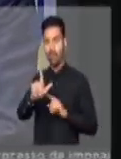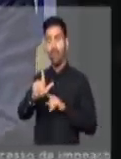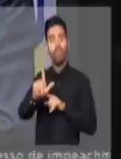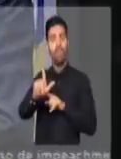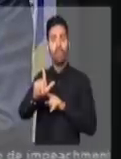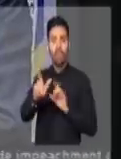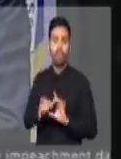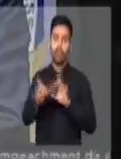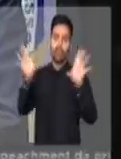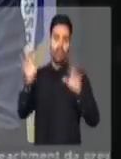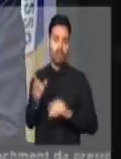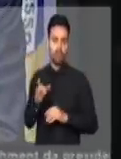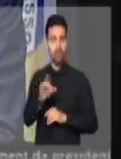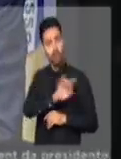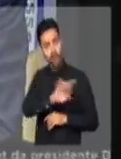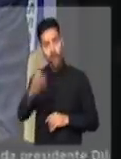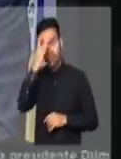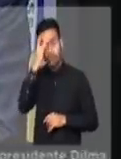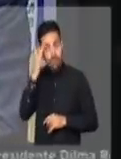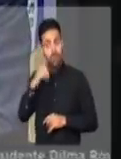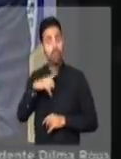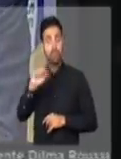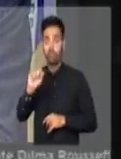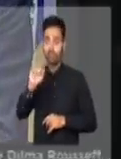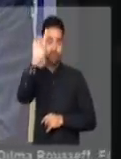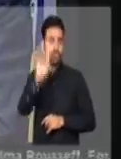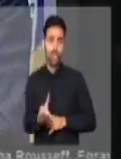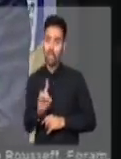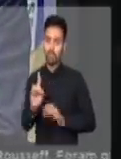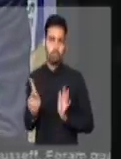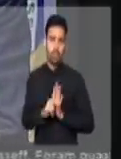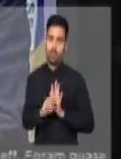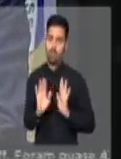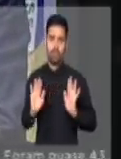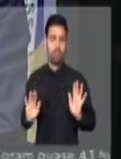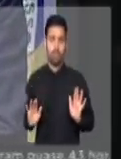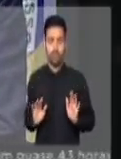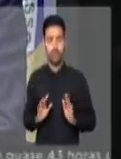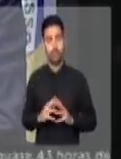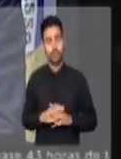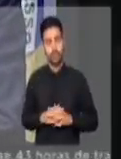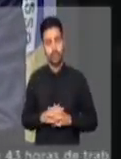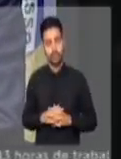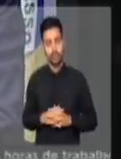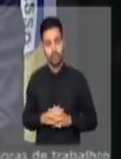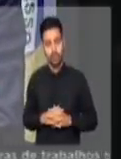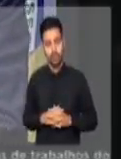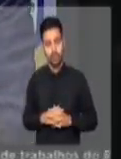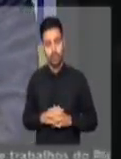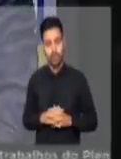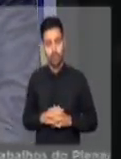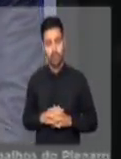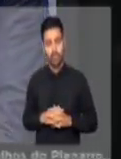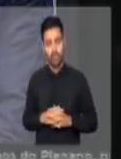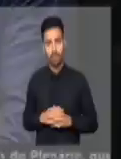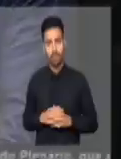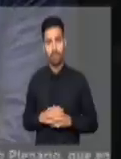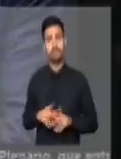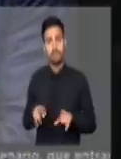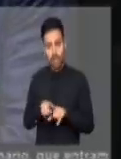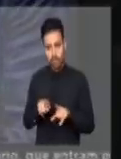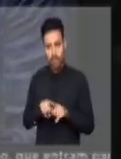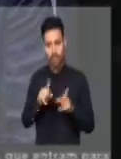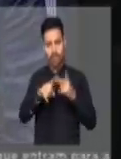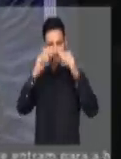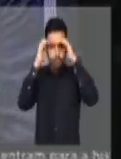titular de direitos naturais inalienáveis no Estado, como protetor dos direitos humanos e do